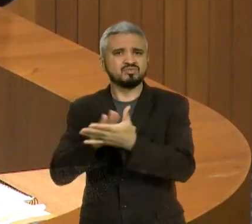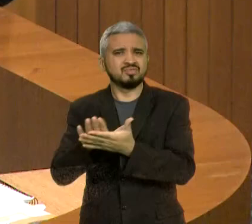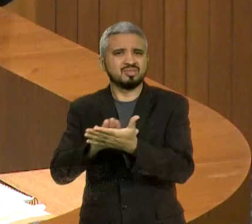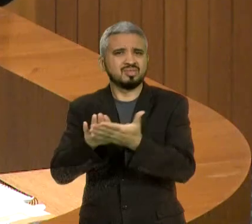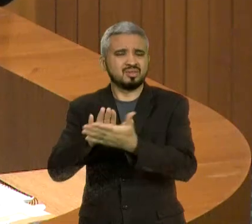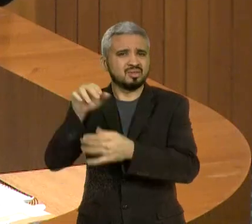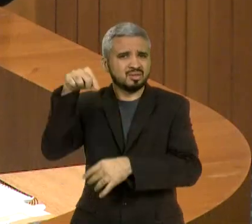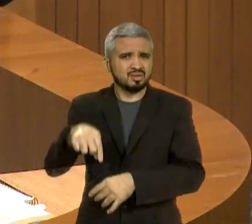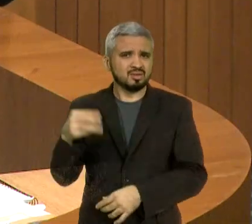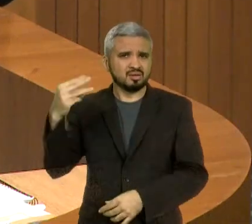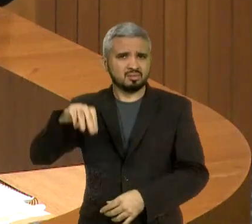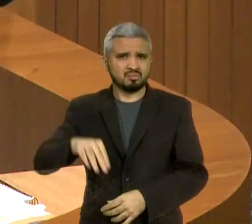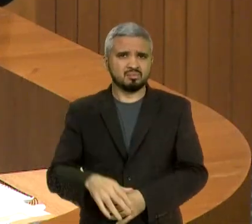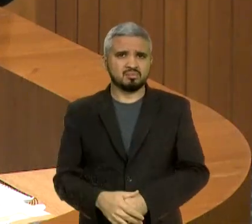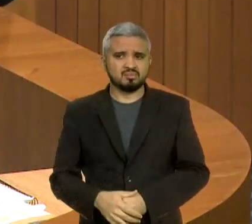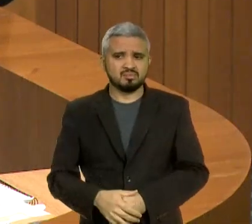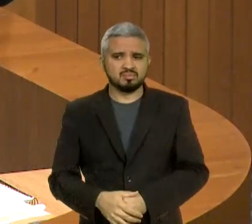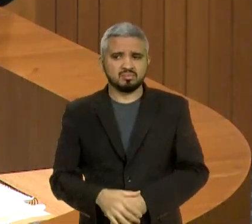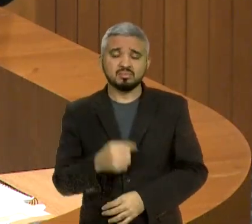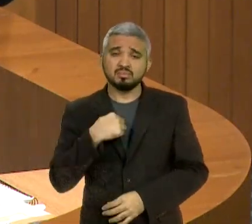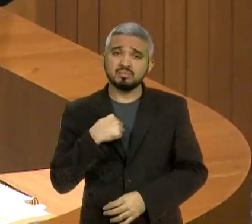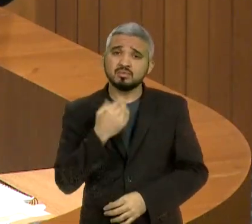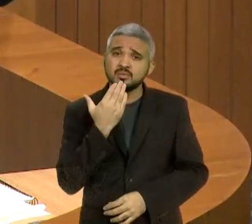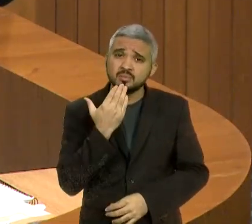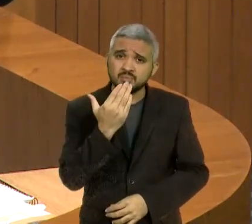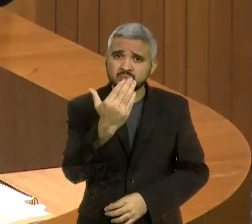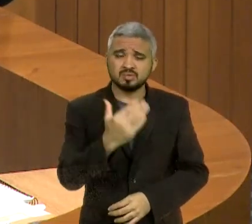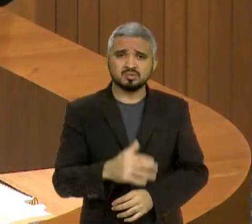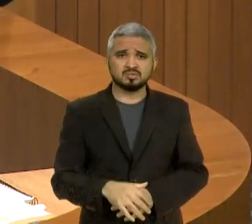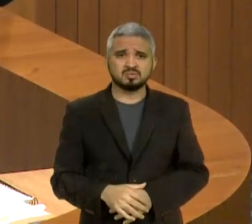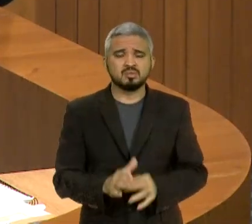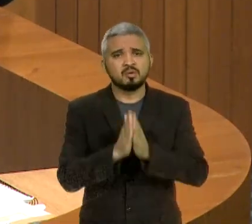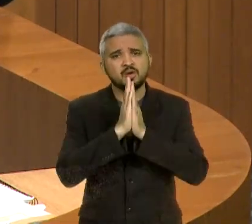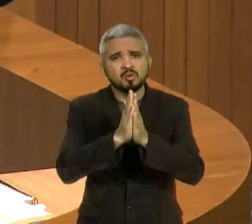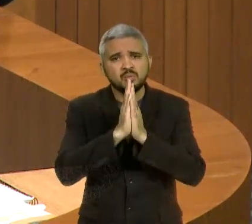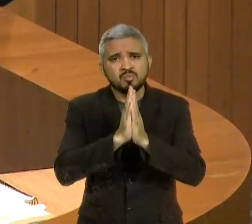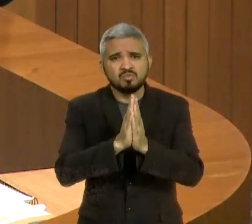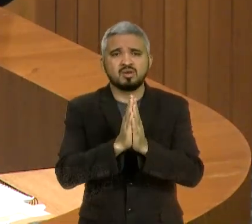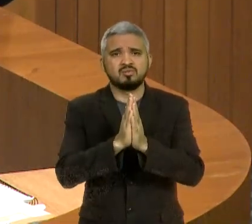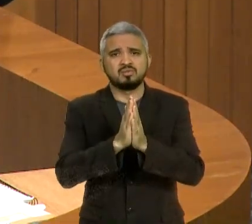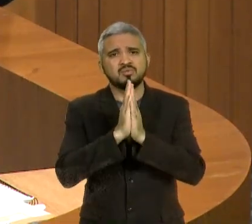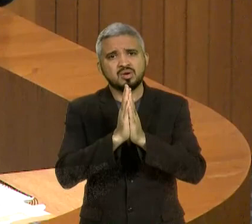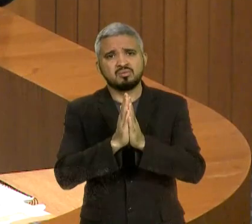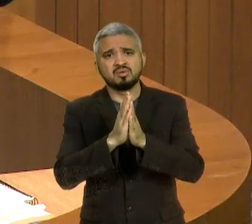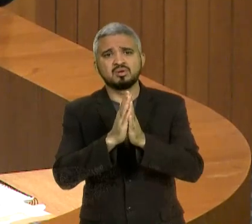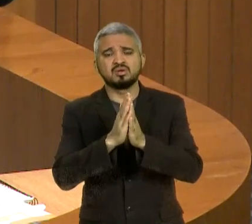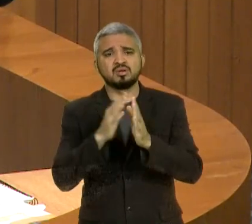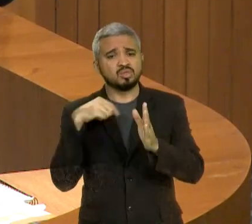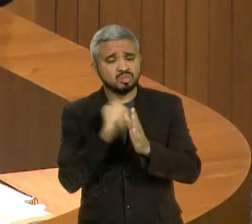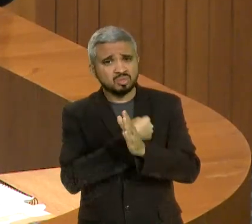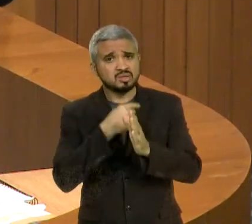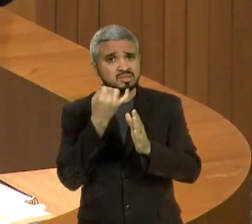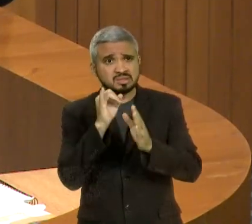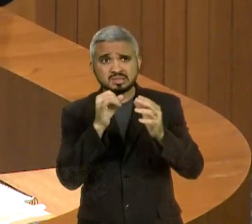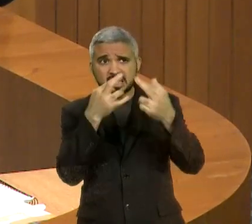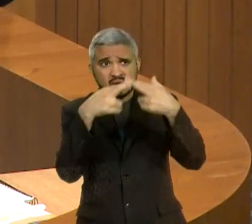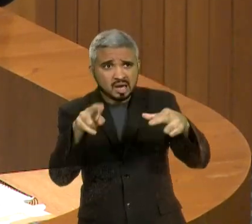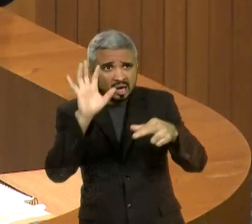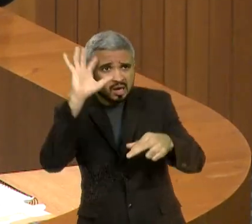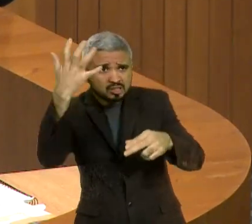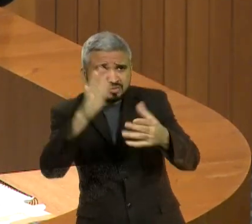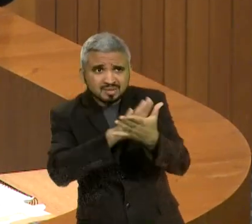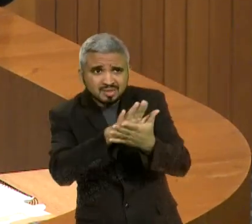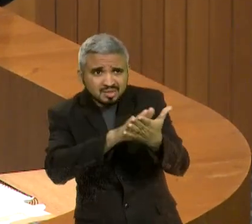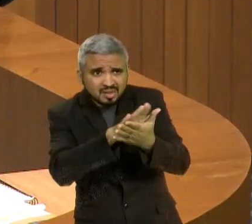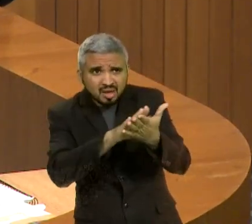pedido para que não vire um repúdio ao maranhense colocado no Ministério. Porque não dá para tolerar isso